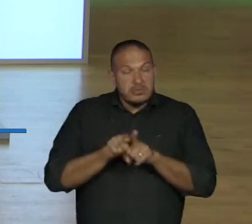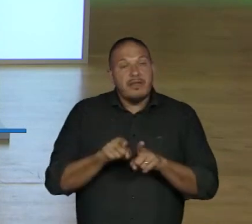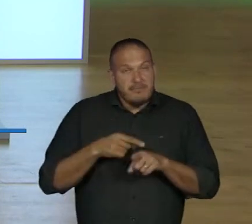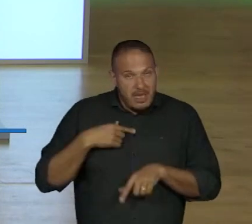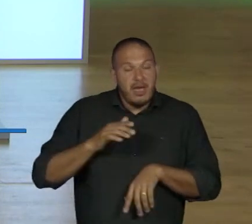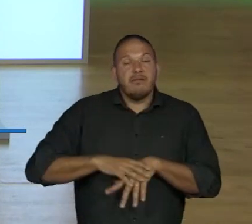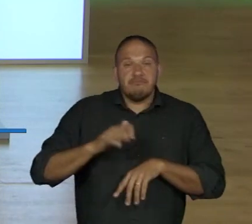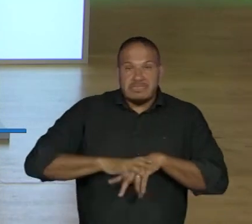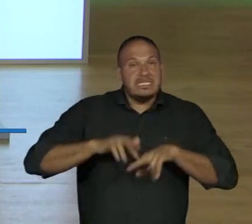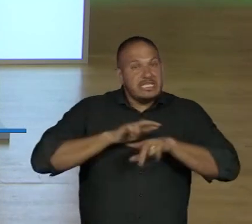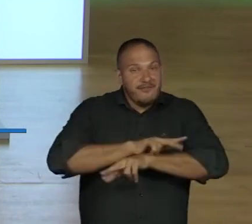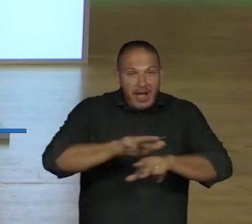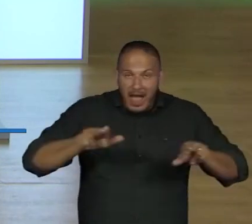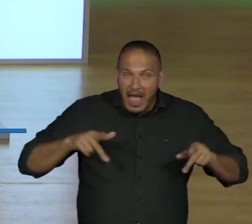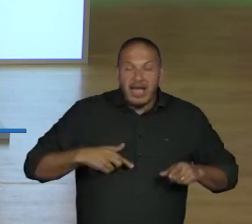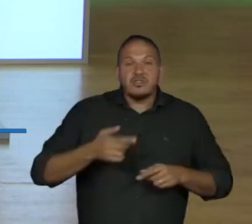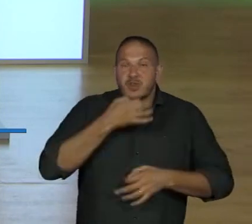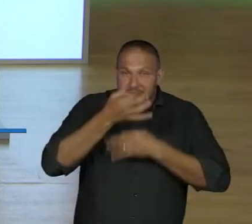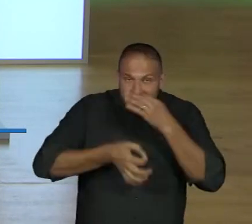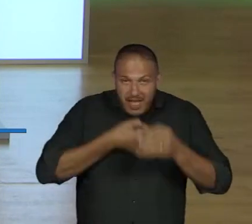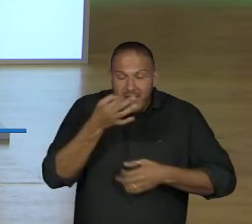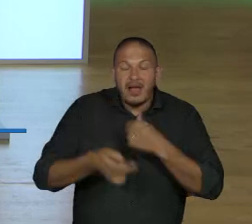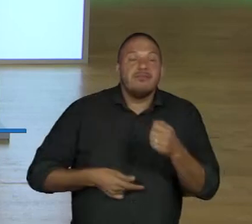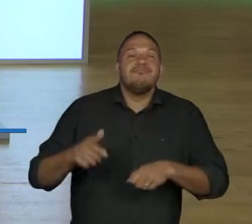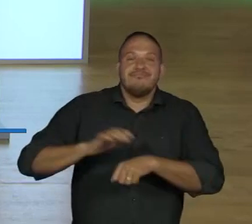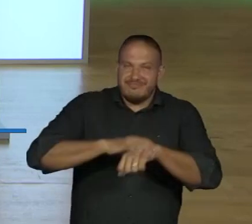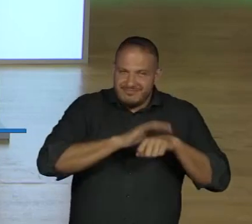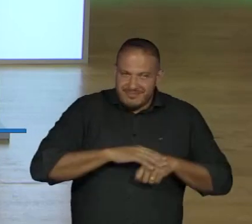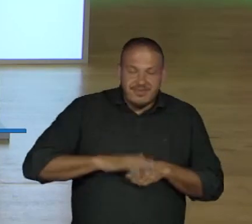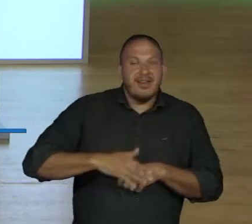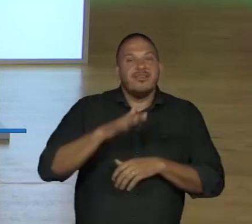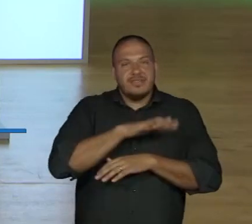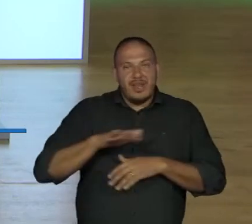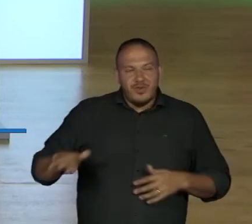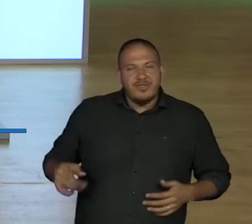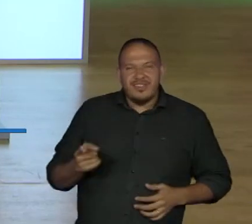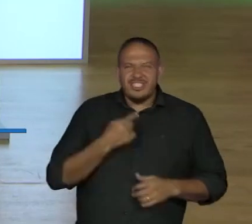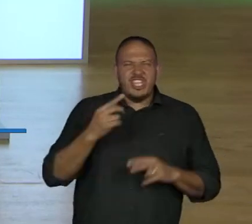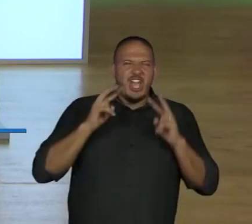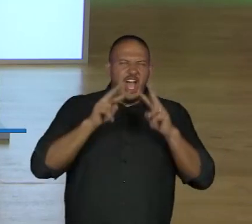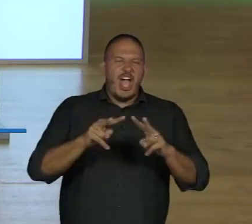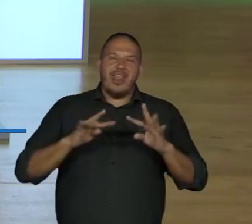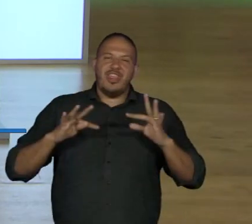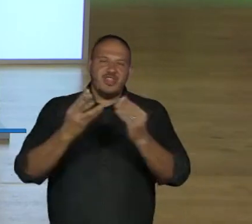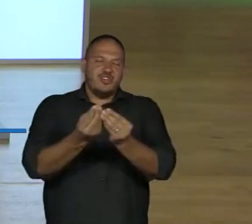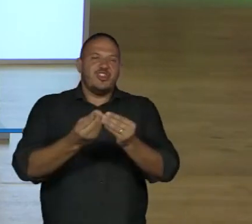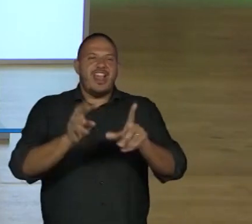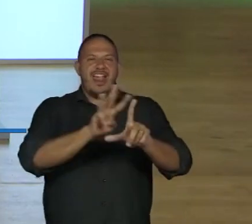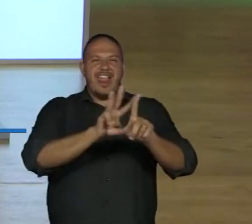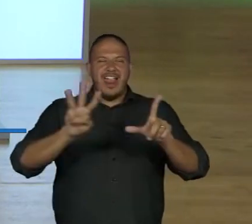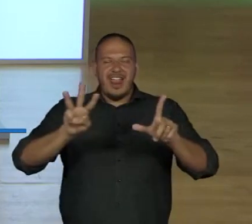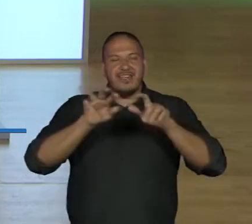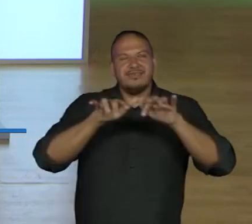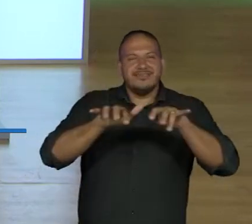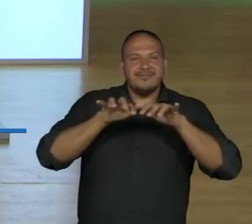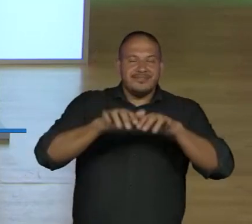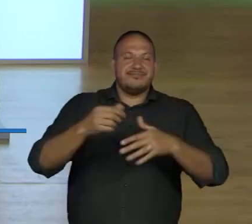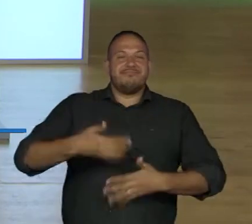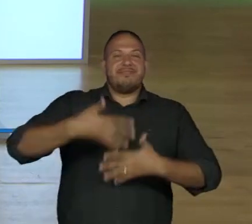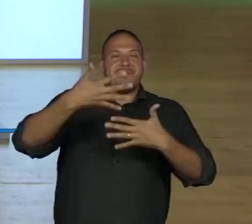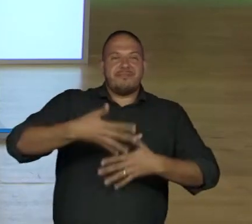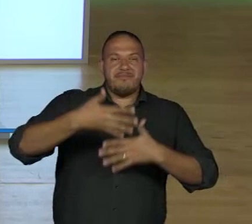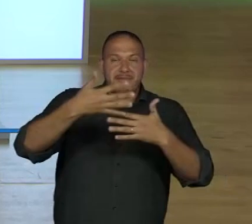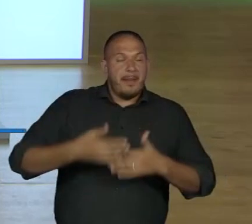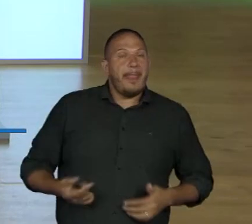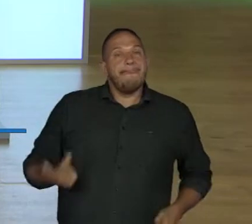diversos comentários dos alunos, que também vai para o nosso Jornal Mural. Porque a gente olha tudo lá no chat, né? Sim. Muito e legal. Aqui, mais